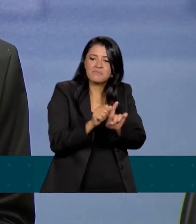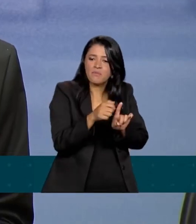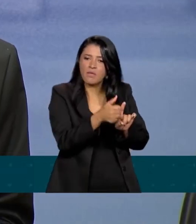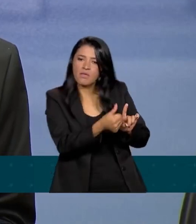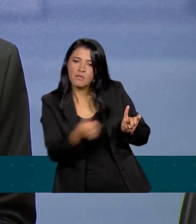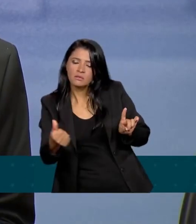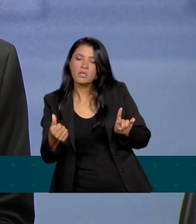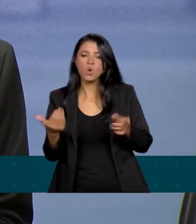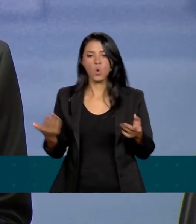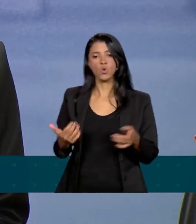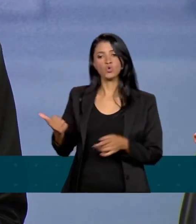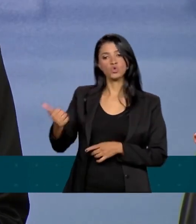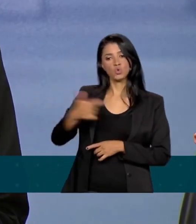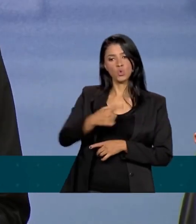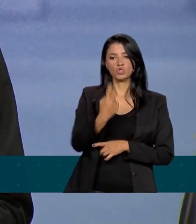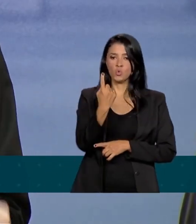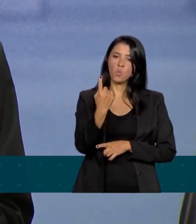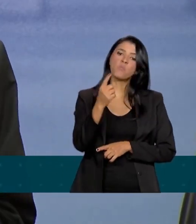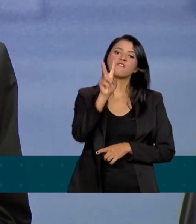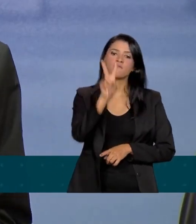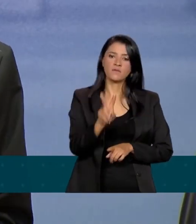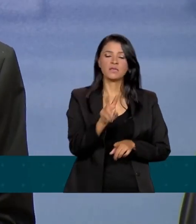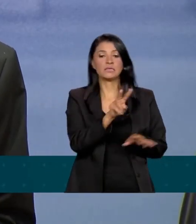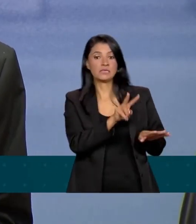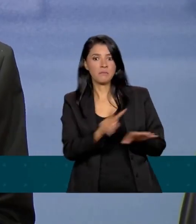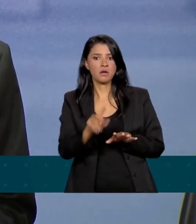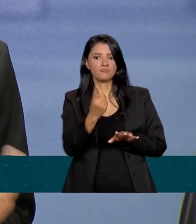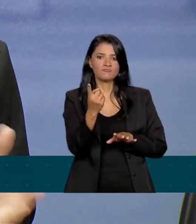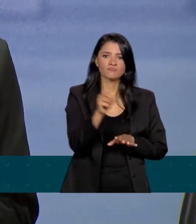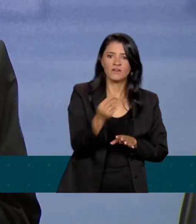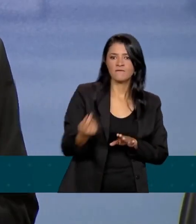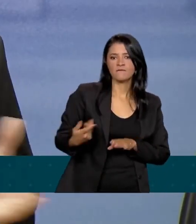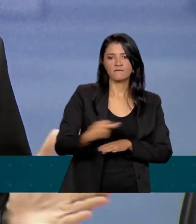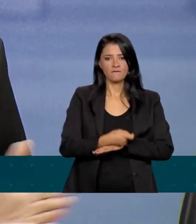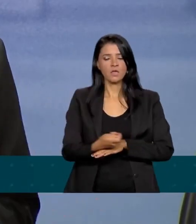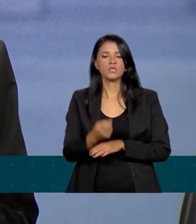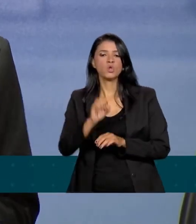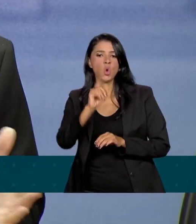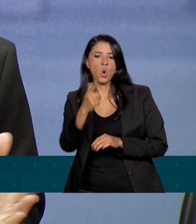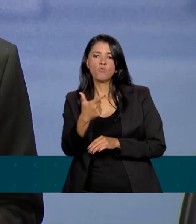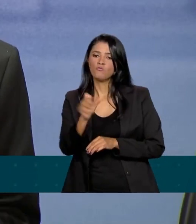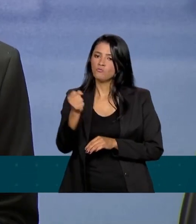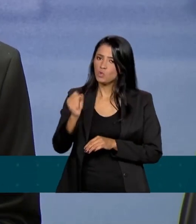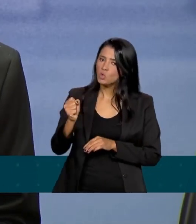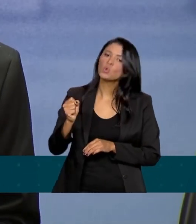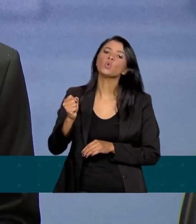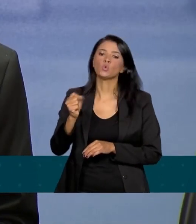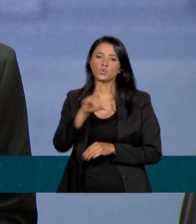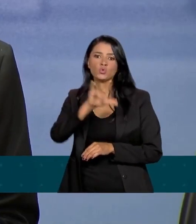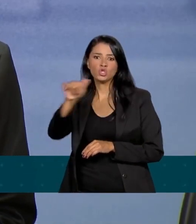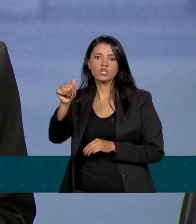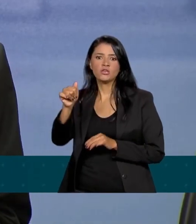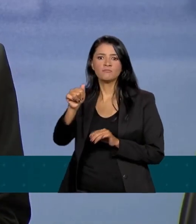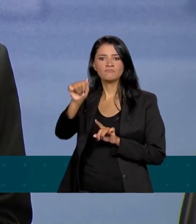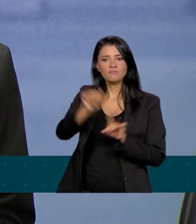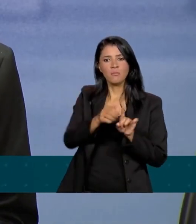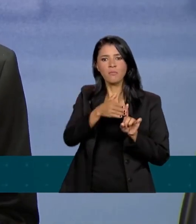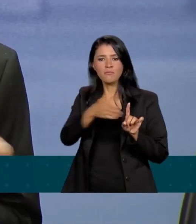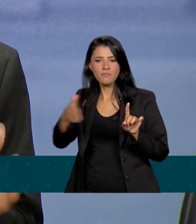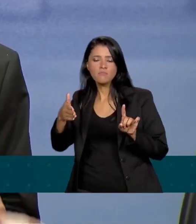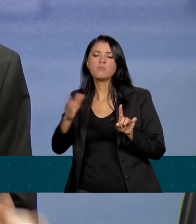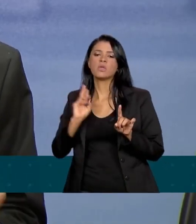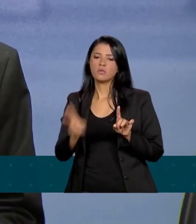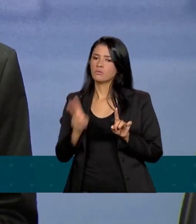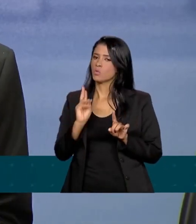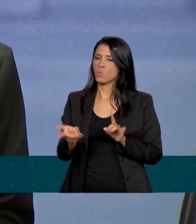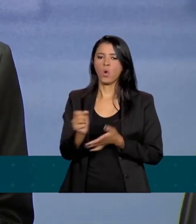12 doses, uma vez por semana, com rifampicina e isoniazida, ou 28 dias, um mês, seguido da mesma